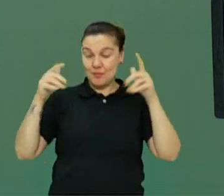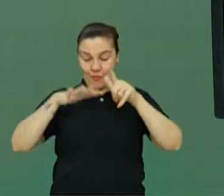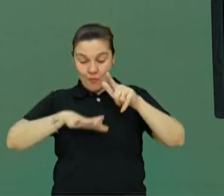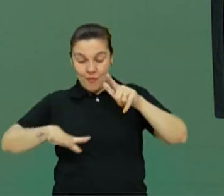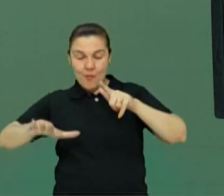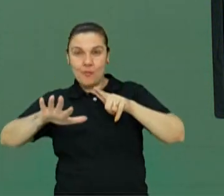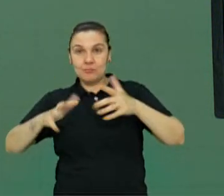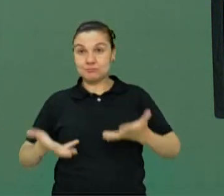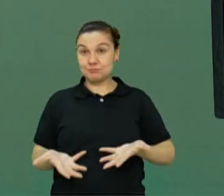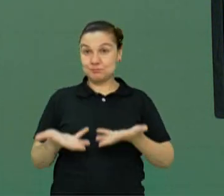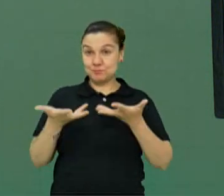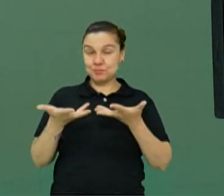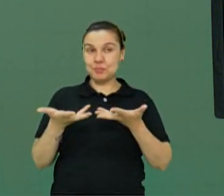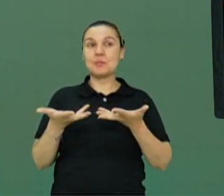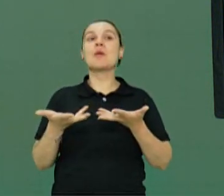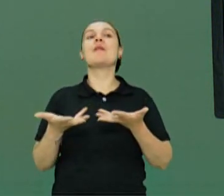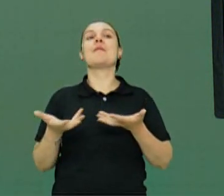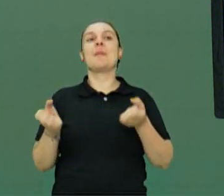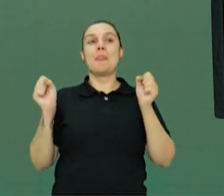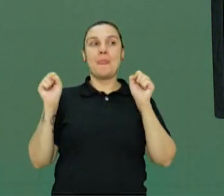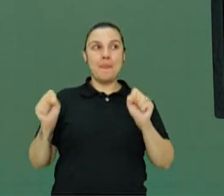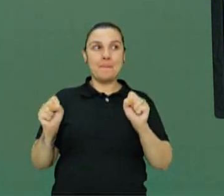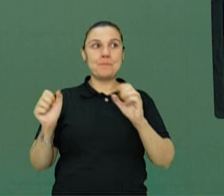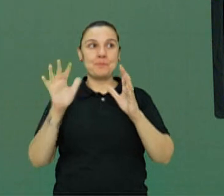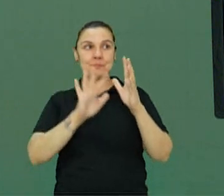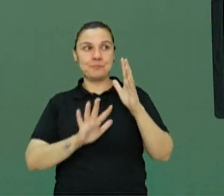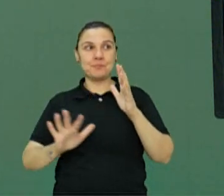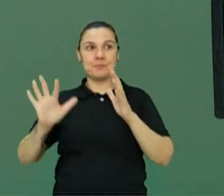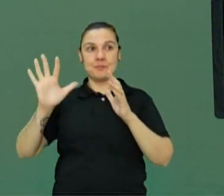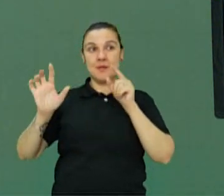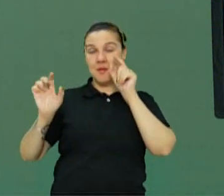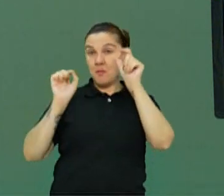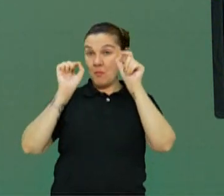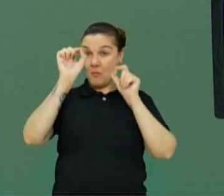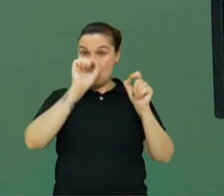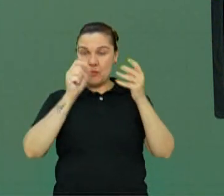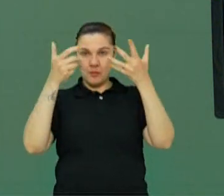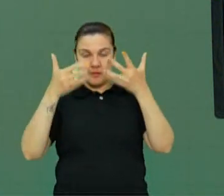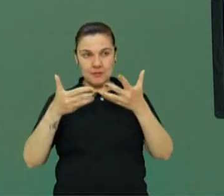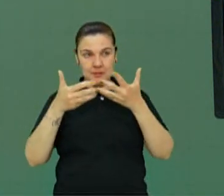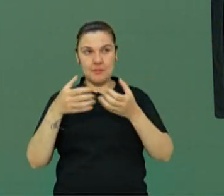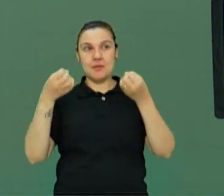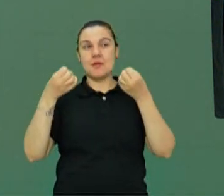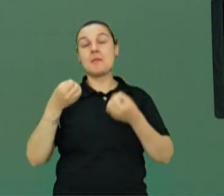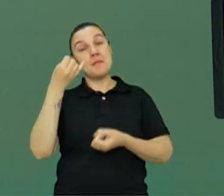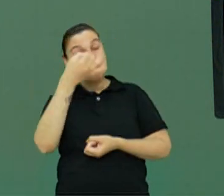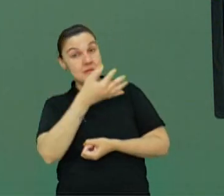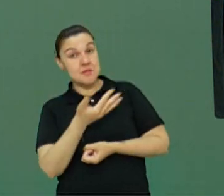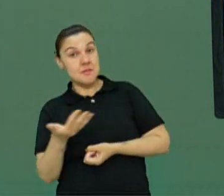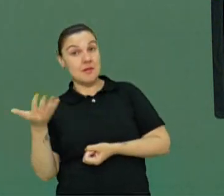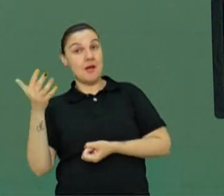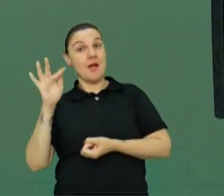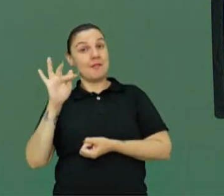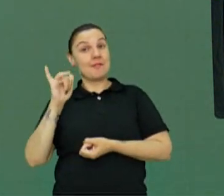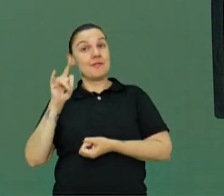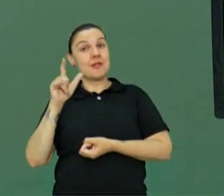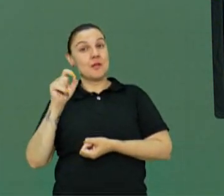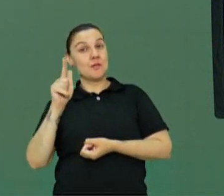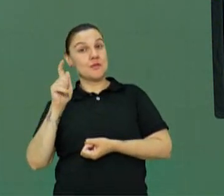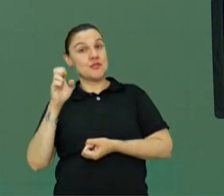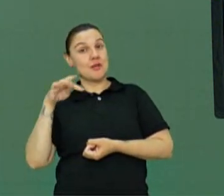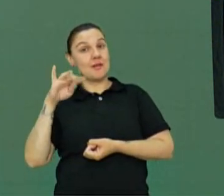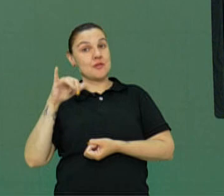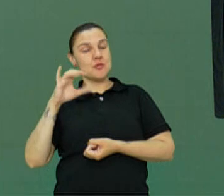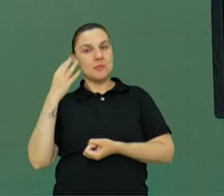ambiente promoveu, eu também posso colocar em pontos específicos dessa árvore filogenética para que eu possa entender